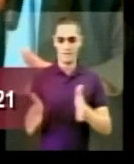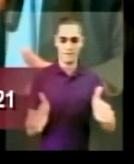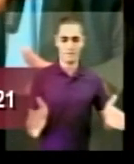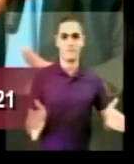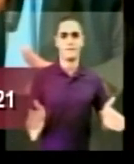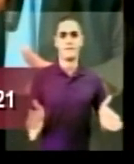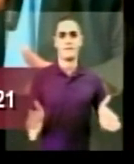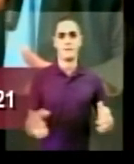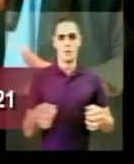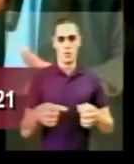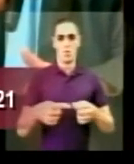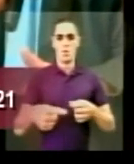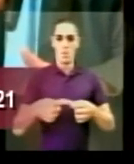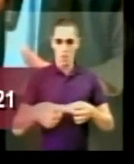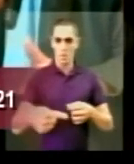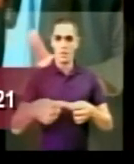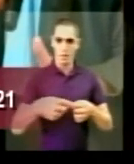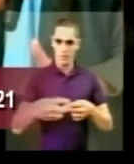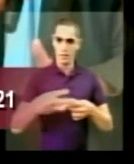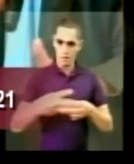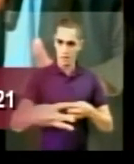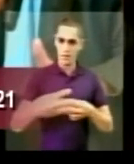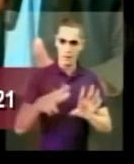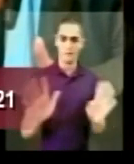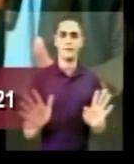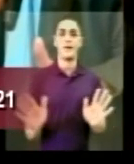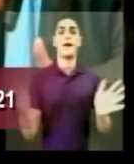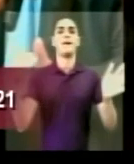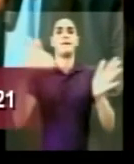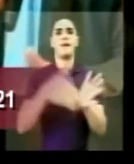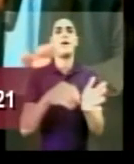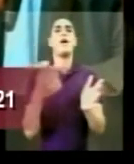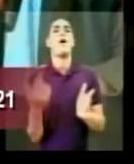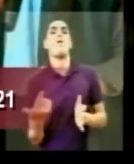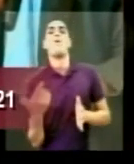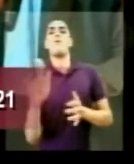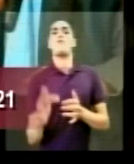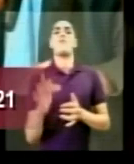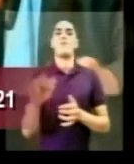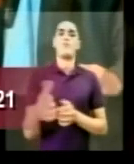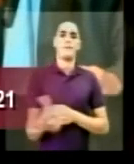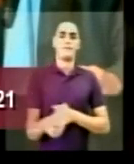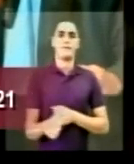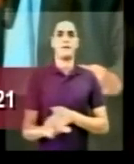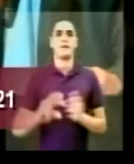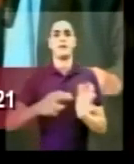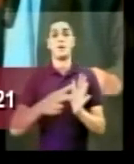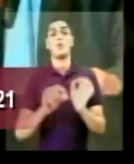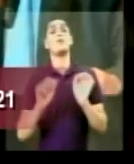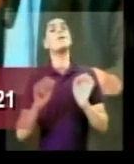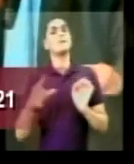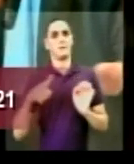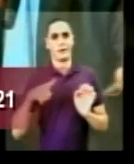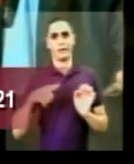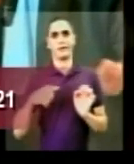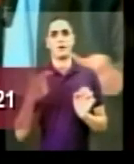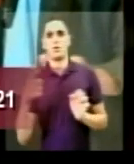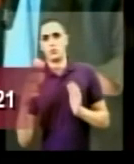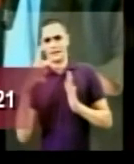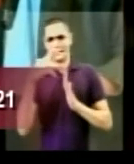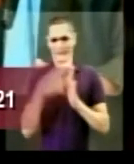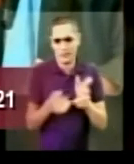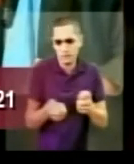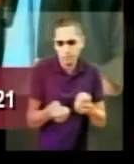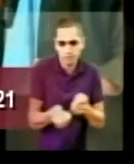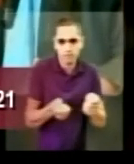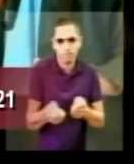das próximas semanas, até a próxima avaliação. Ou seja, houve uma restrição de